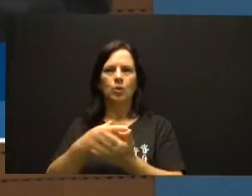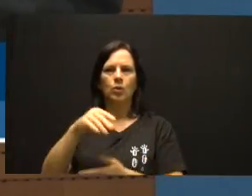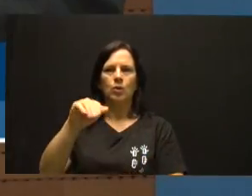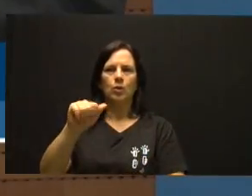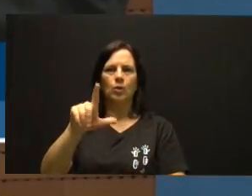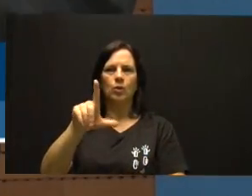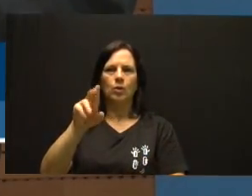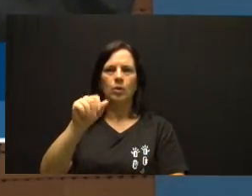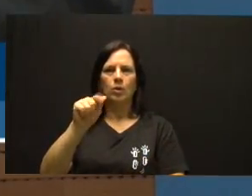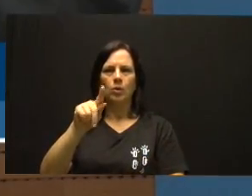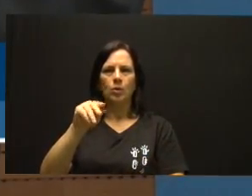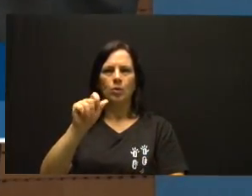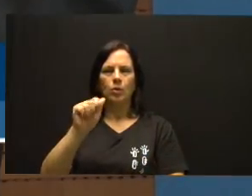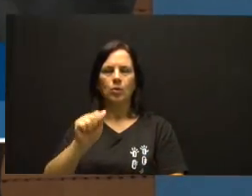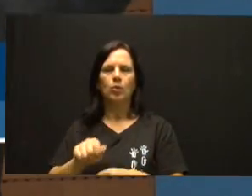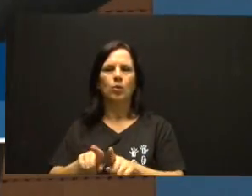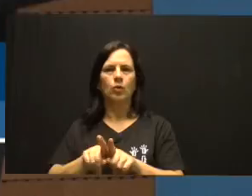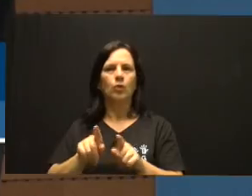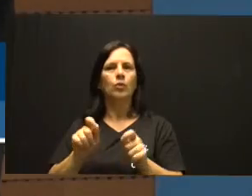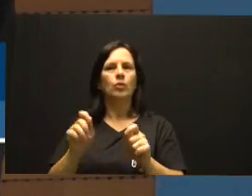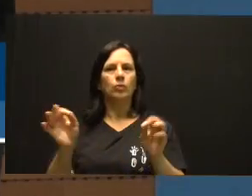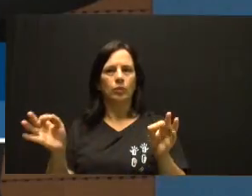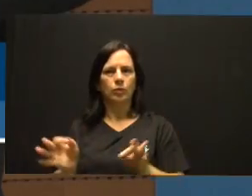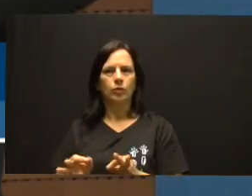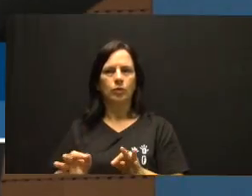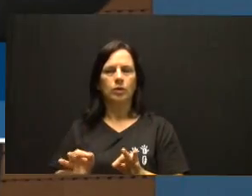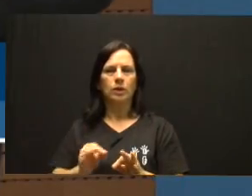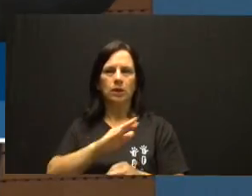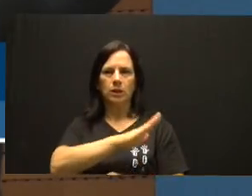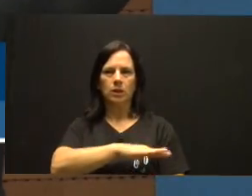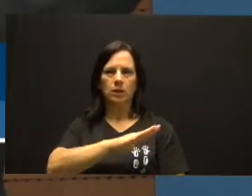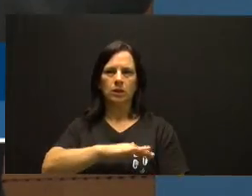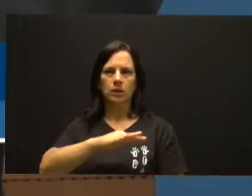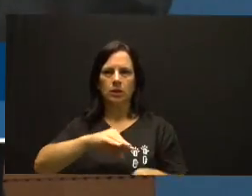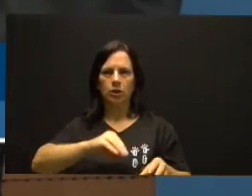iriam fazer ali justamente trazer